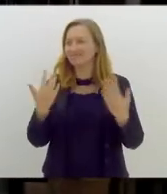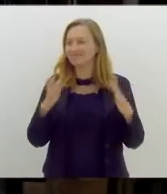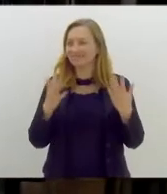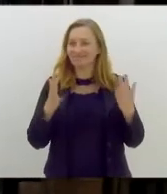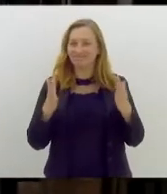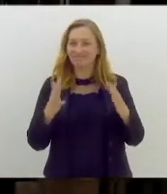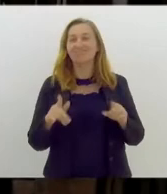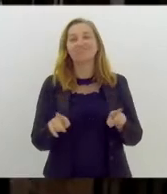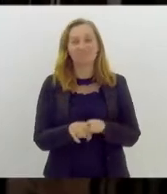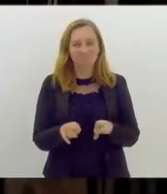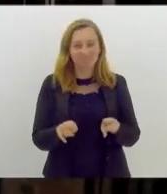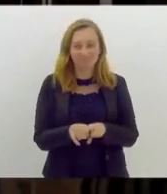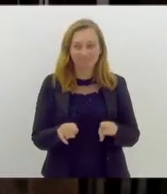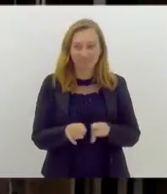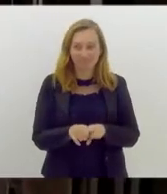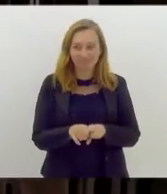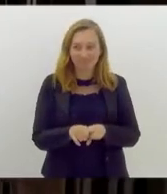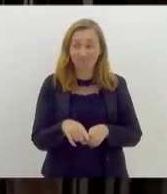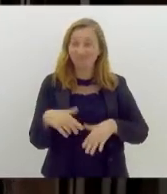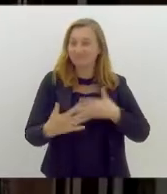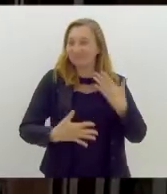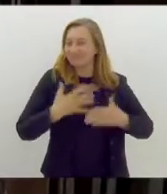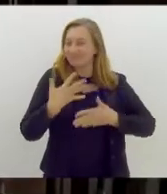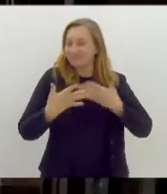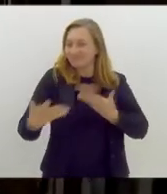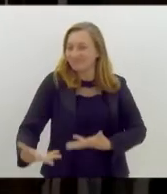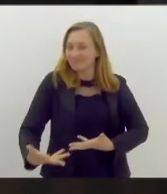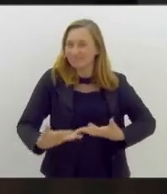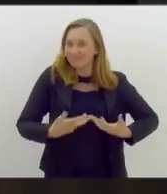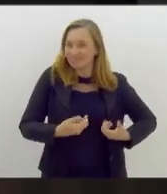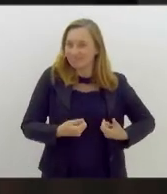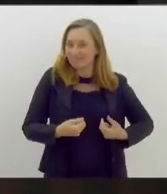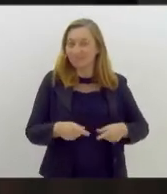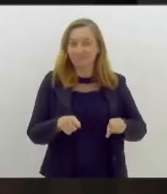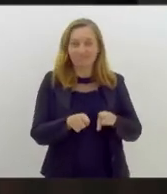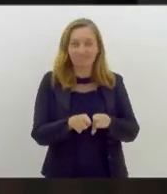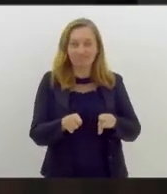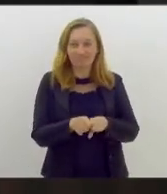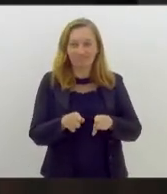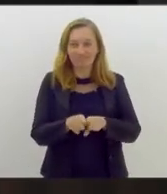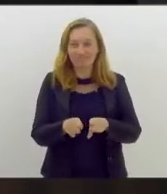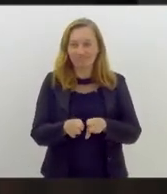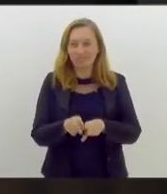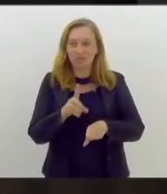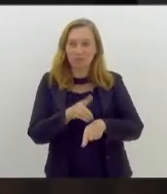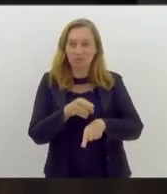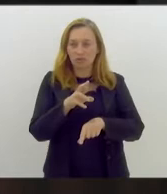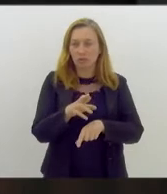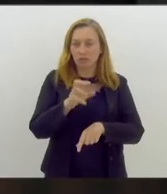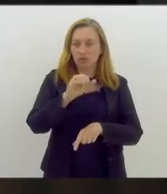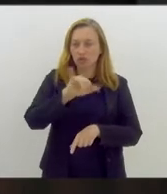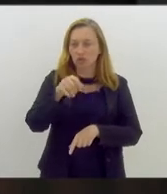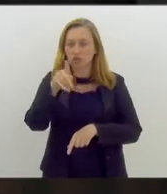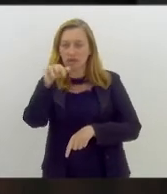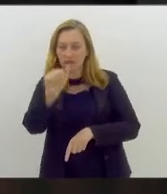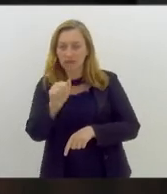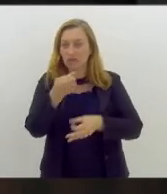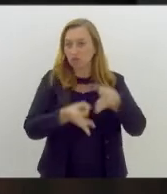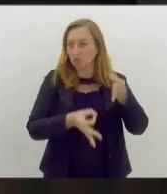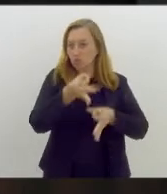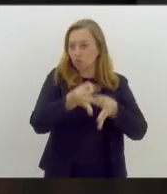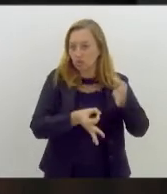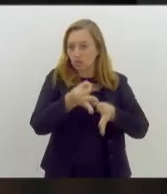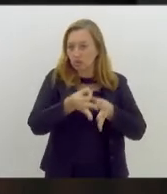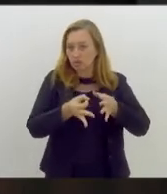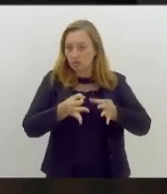E também, para nossa alegria, recebemos ainda a excelentíssima senhora doutora Juliana Cardoso, juíza